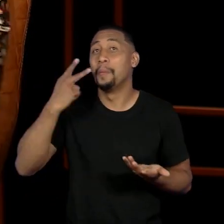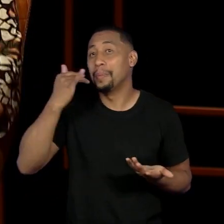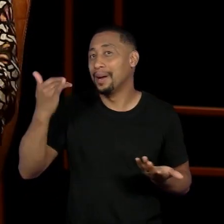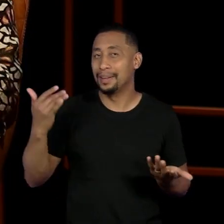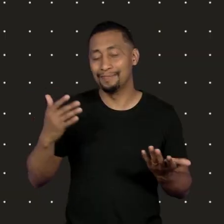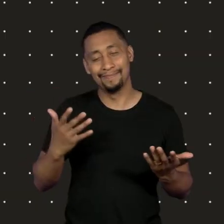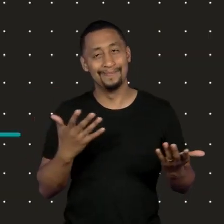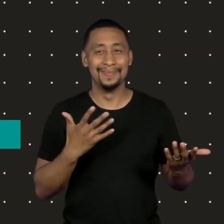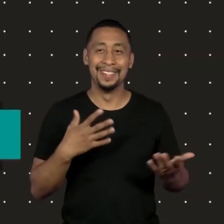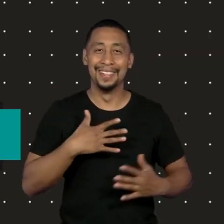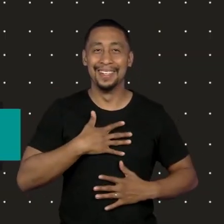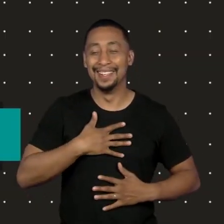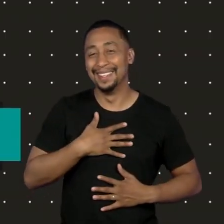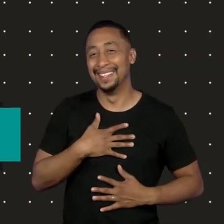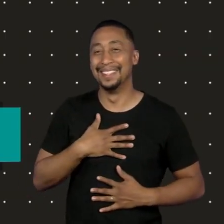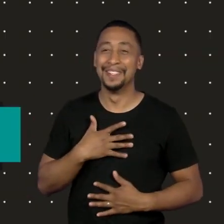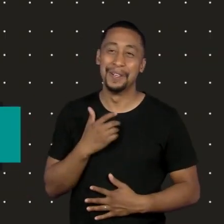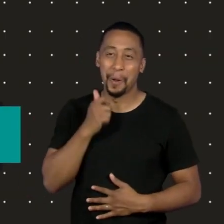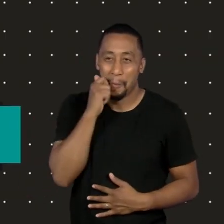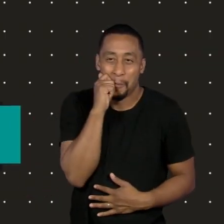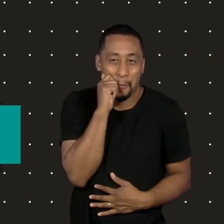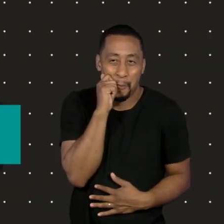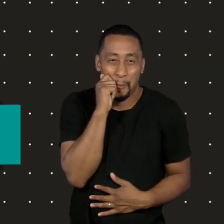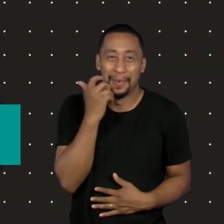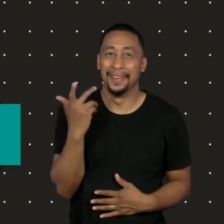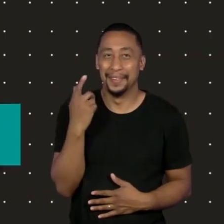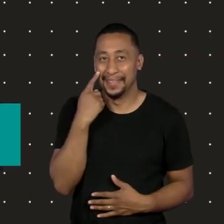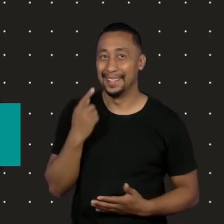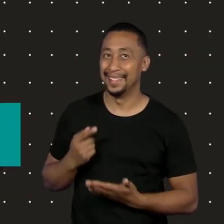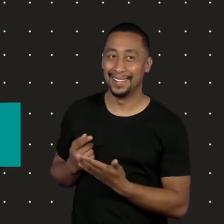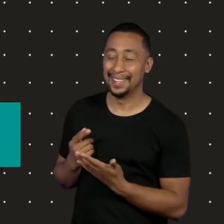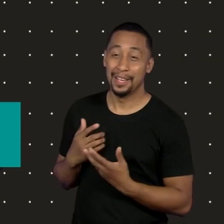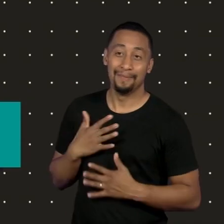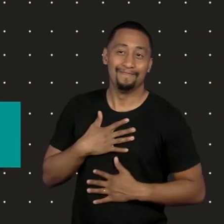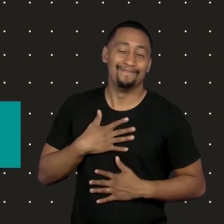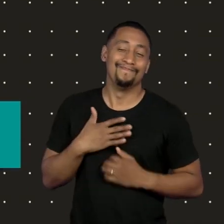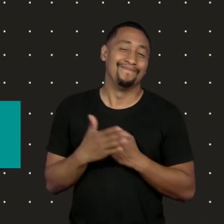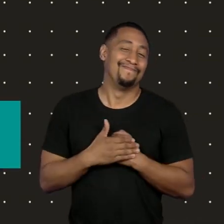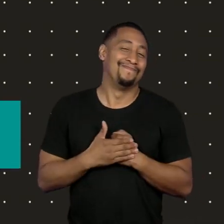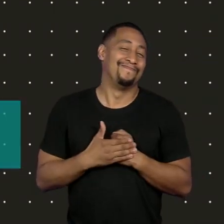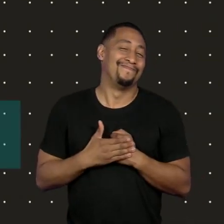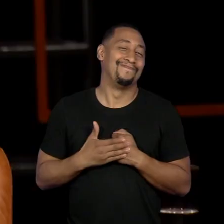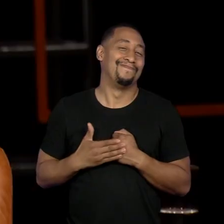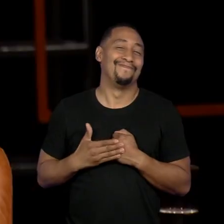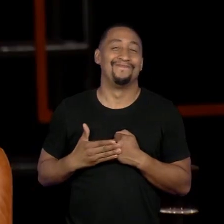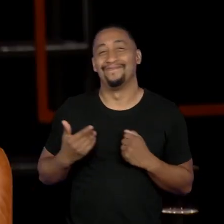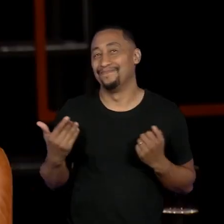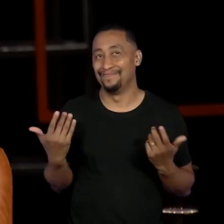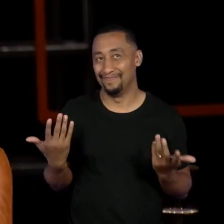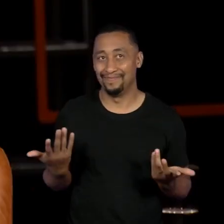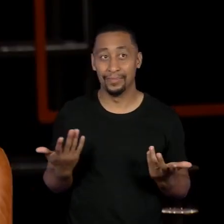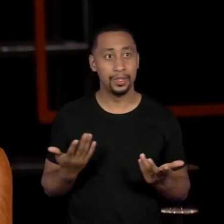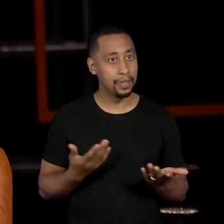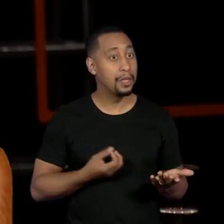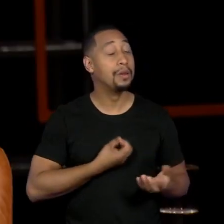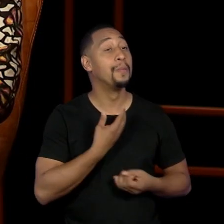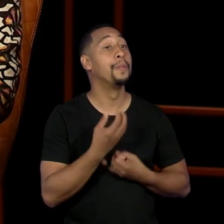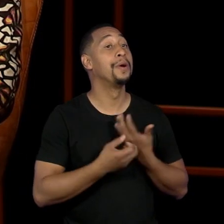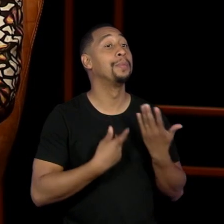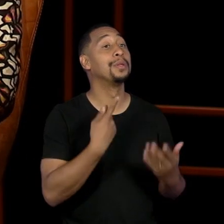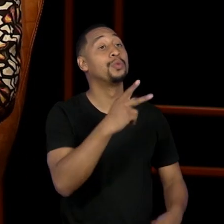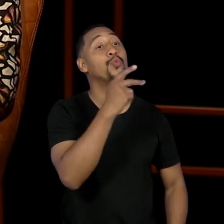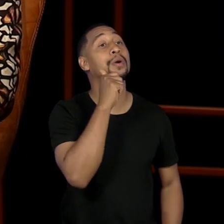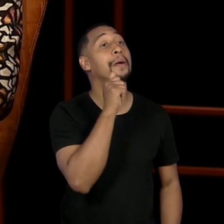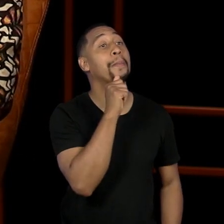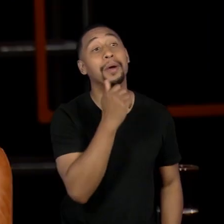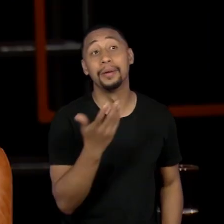Mas ele estava muito fofinho, nos últimos tempos ele estava a coisa mais querida do que existia. Agora, você Aquela gravou também dureza. os poemas da sua mãe,